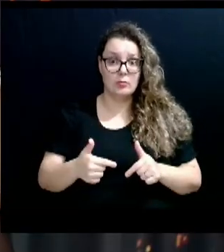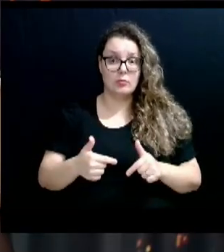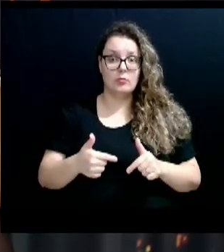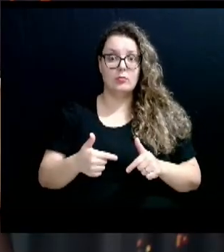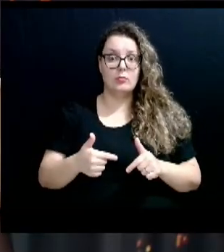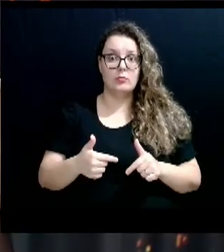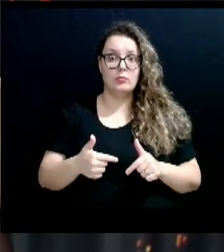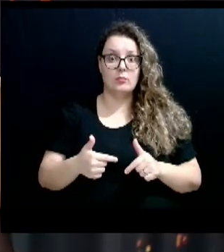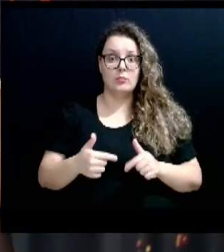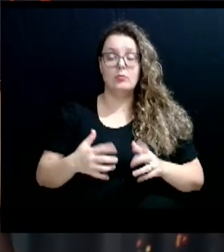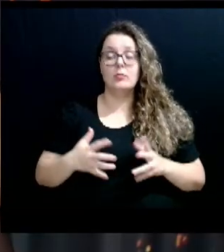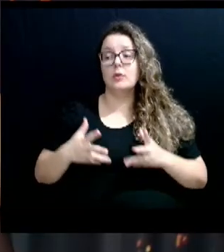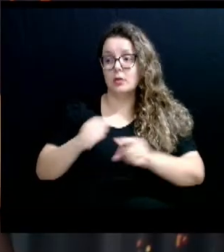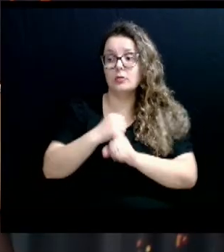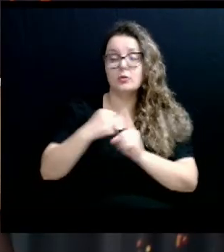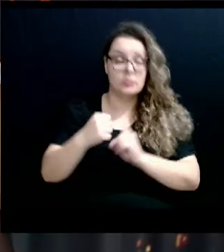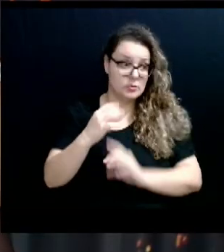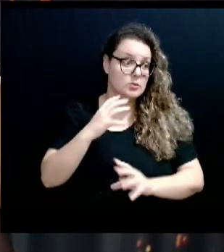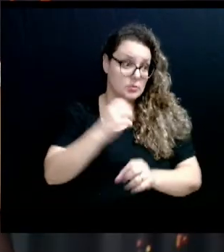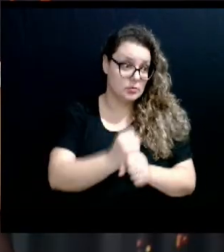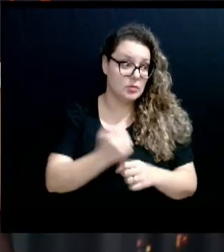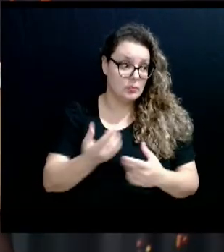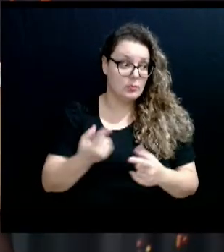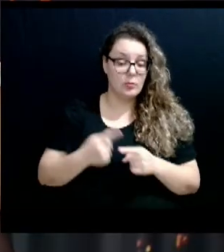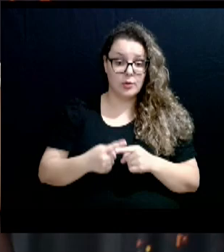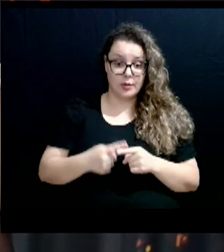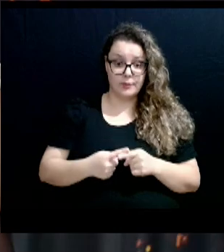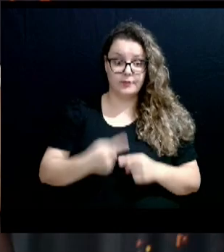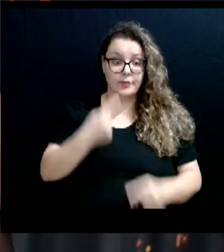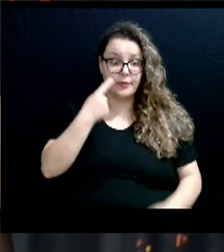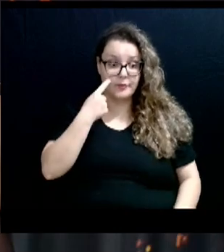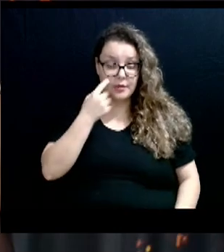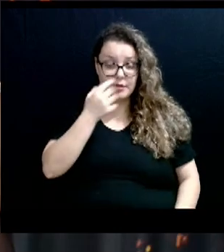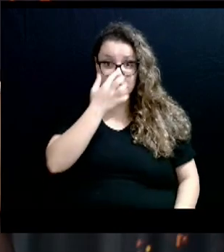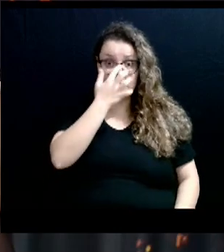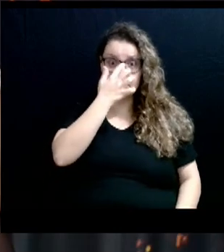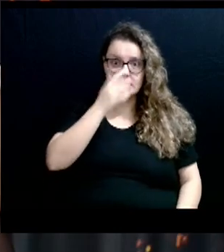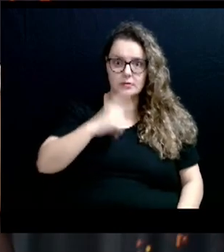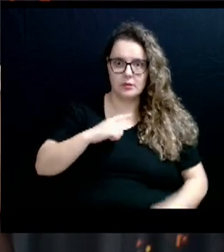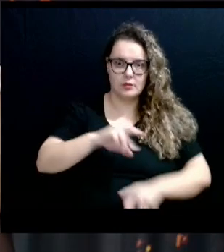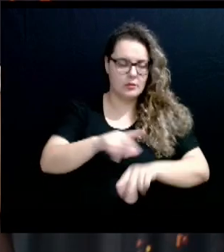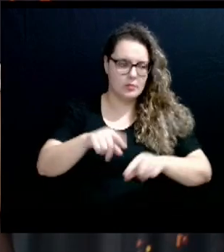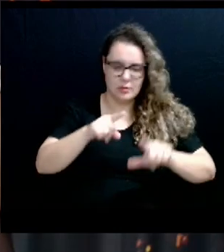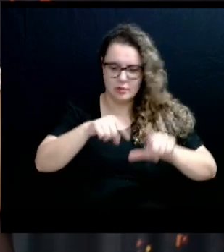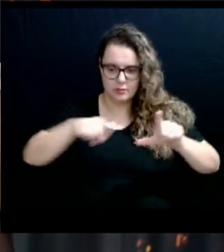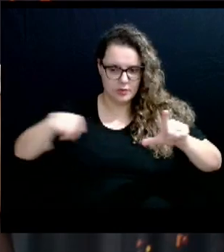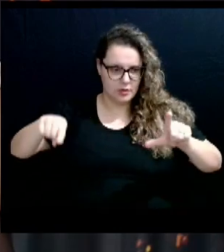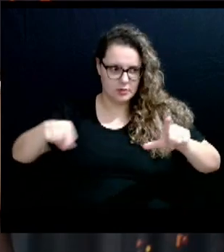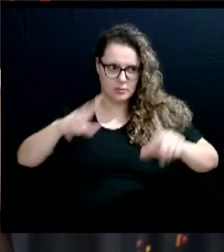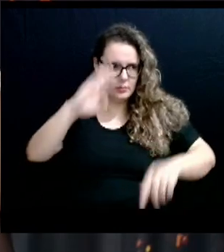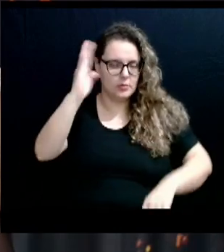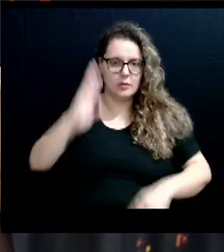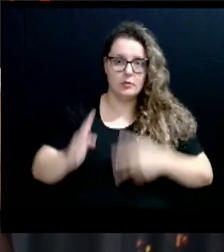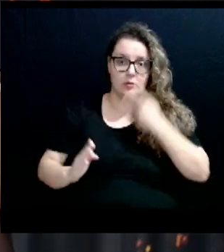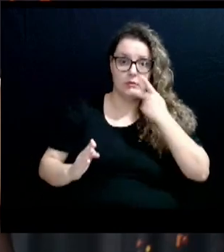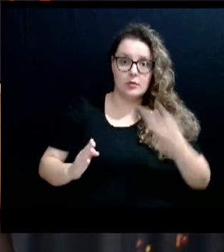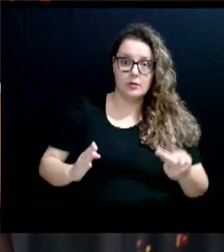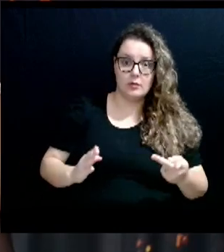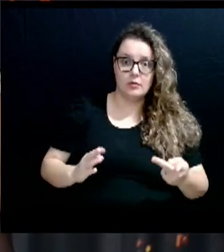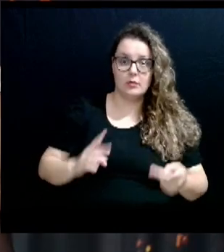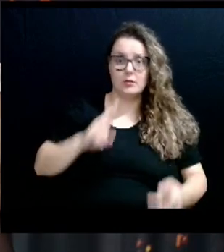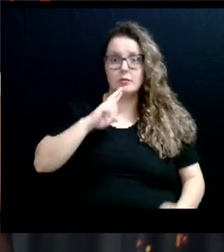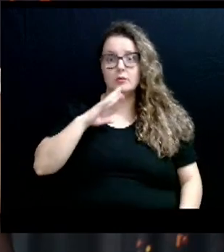sociedade como um todo. Porque, veja, existem muitas estatísticas hoje no Brasil falando do resultado das políticas públicas que vêm